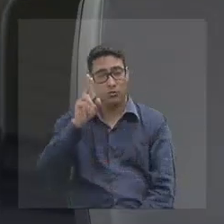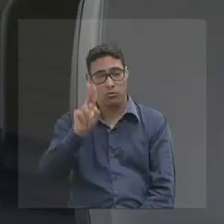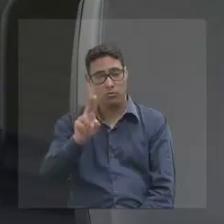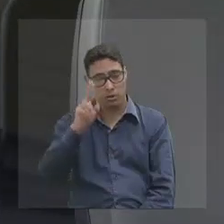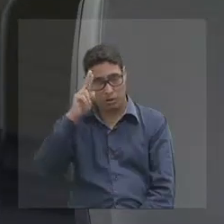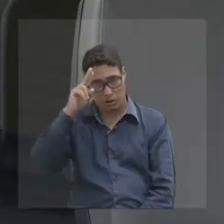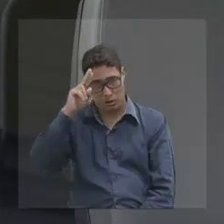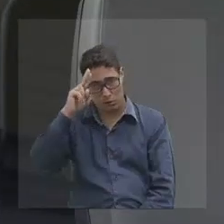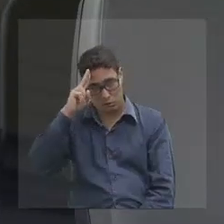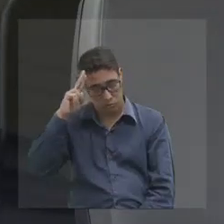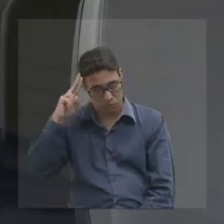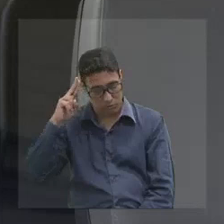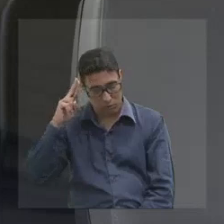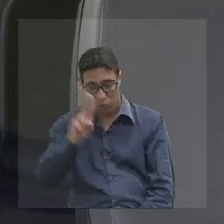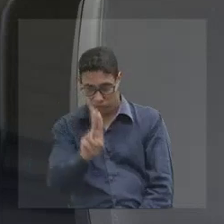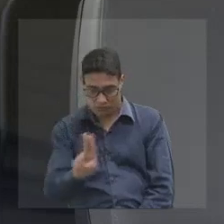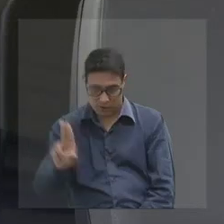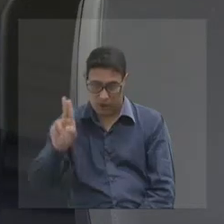fazendo